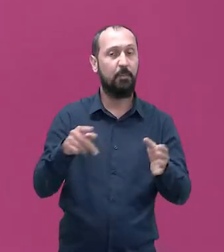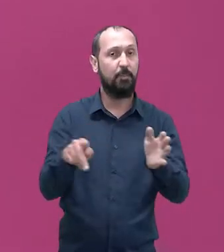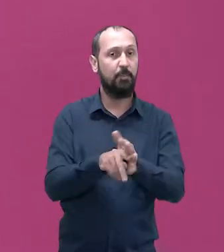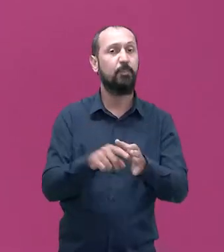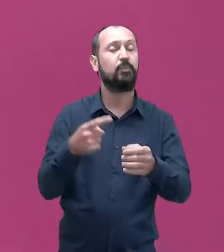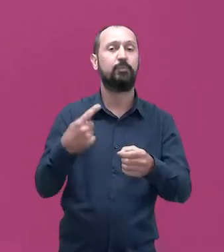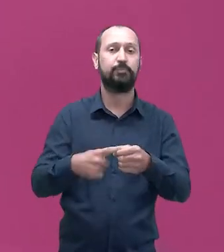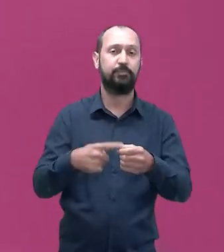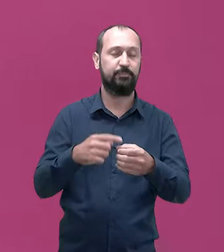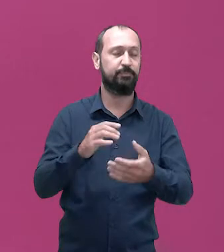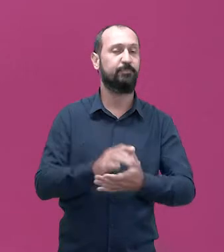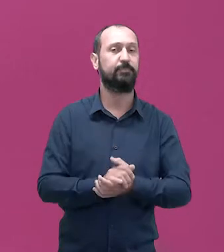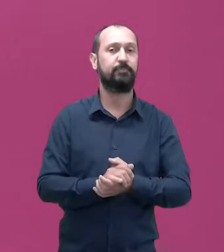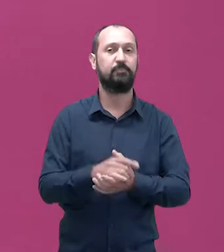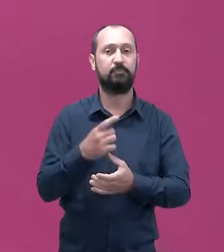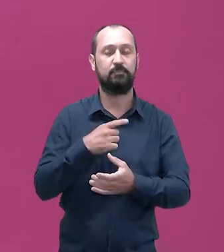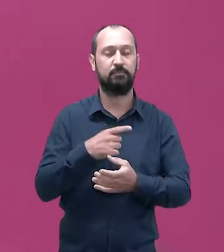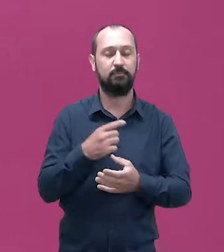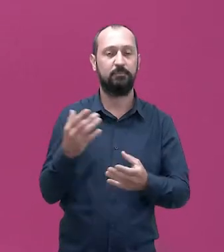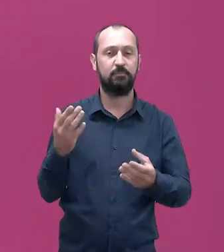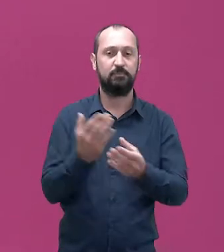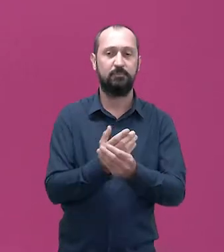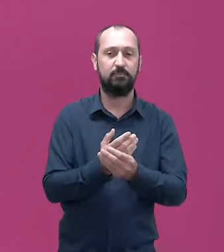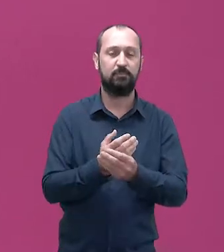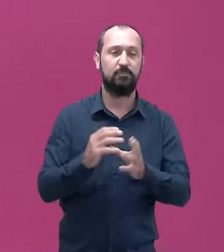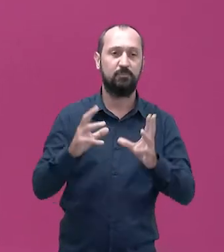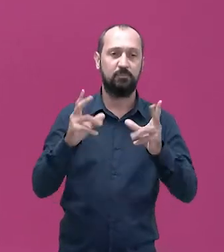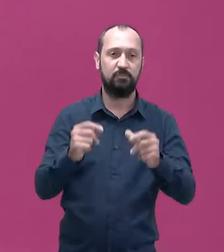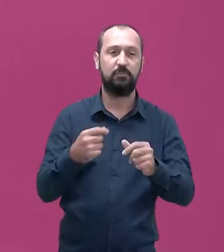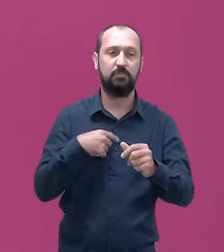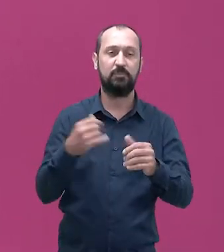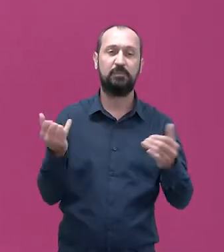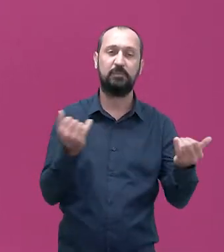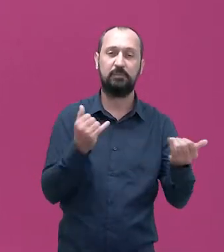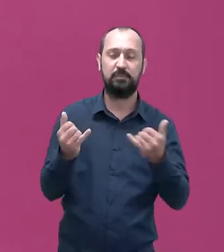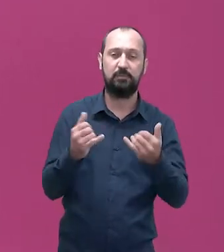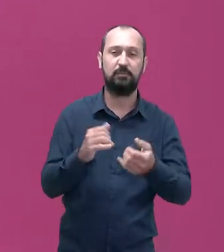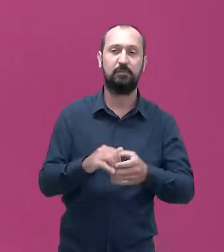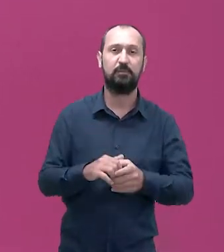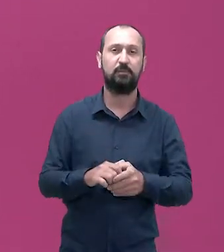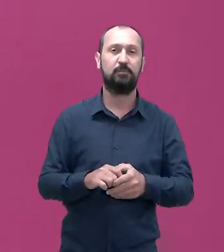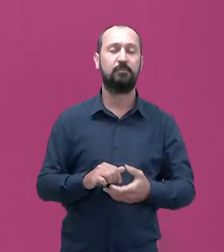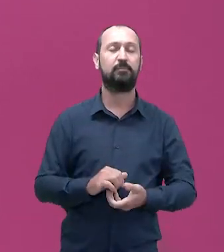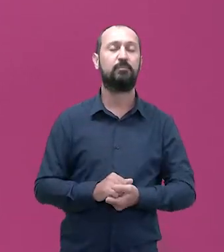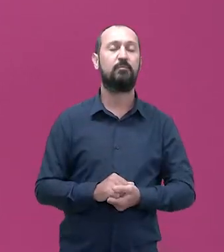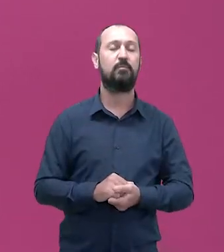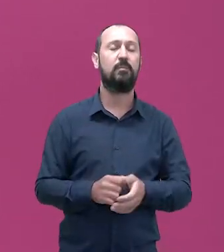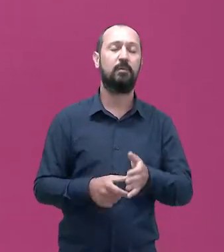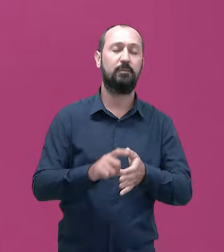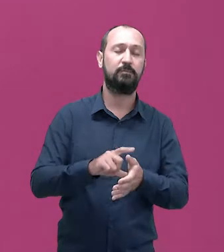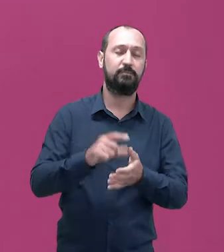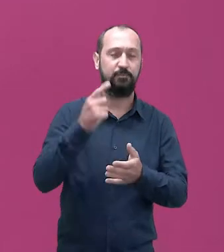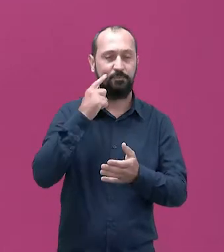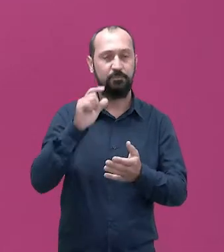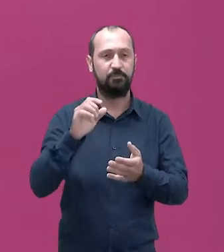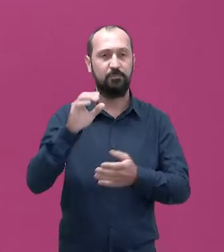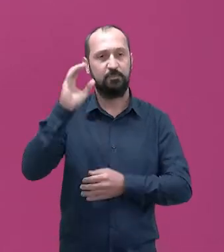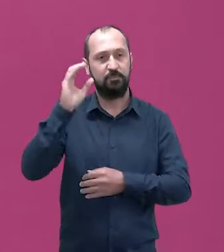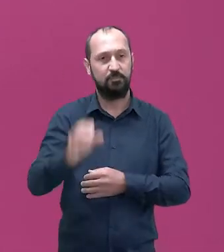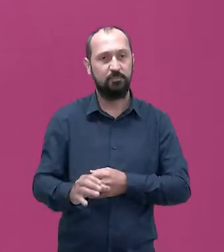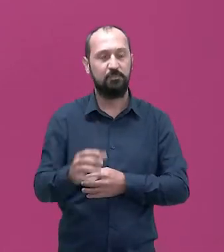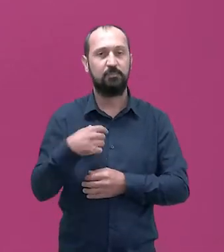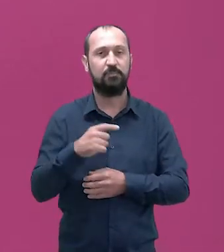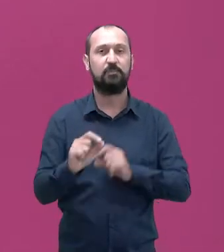o município, né? A AGETRAN, ela tem uma pasta com todos os dados do motorista, né? Antecedentes